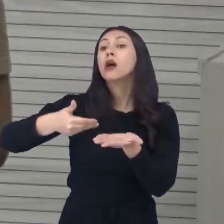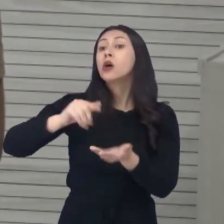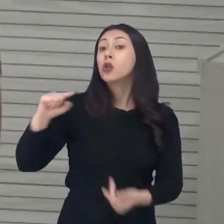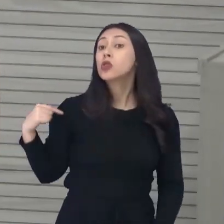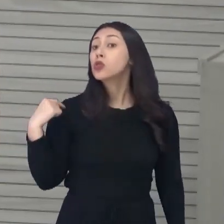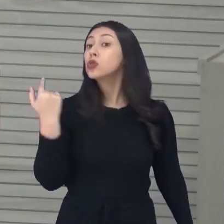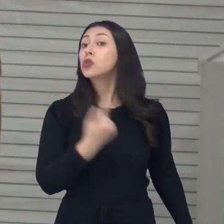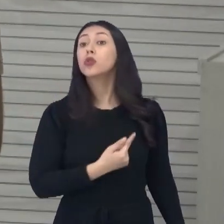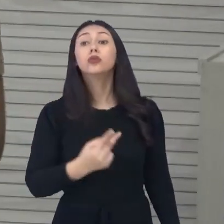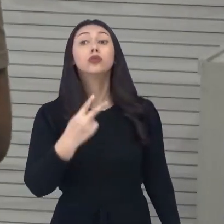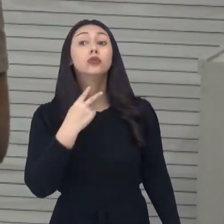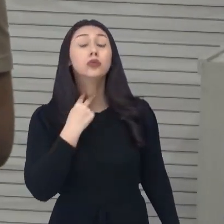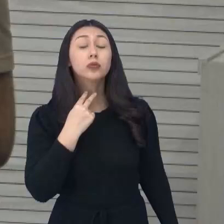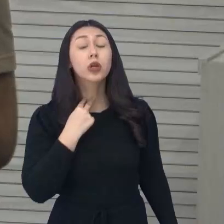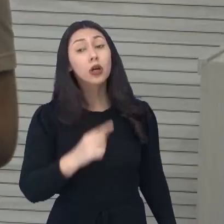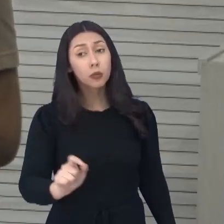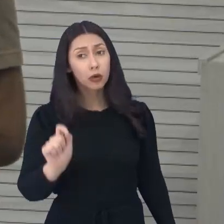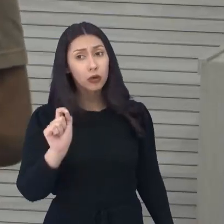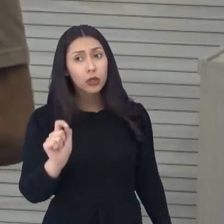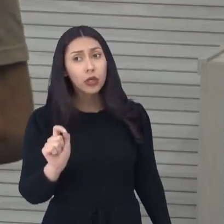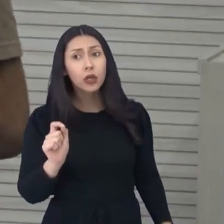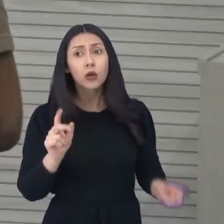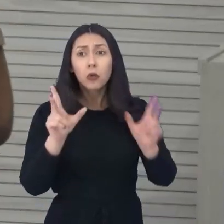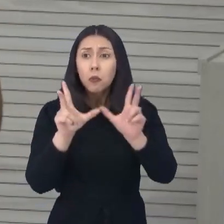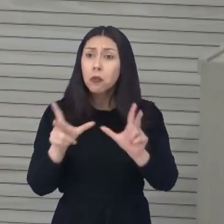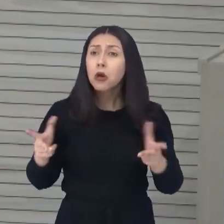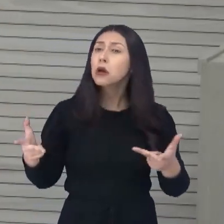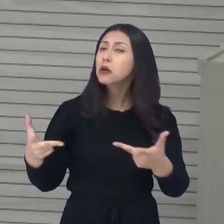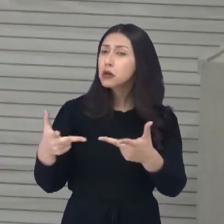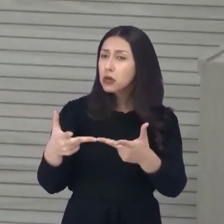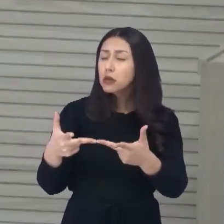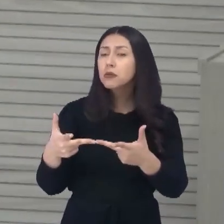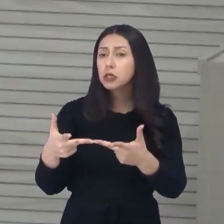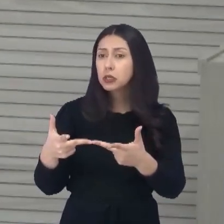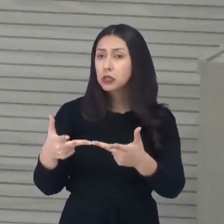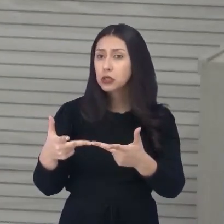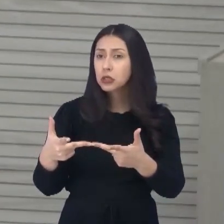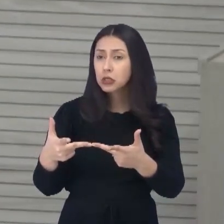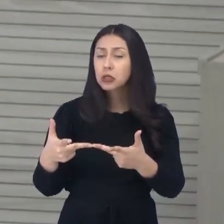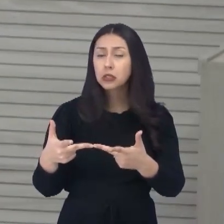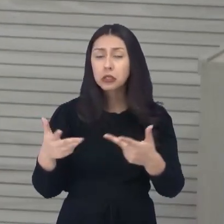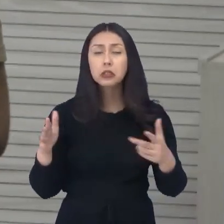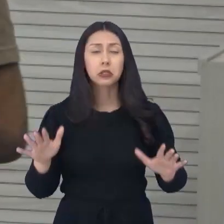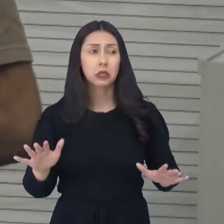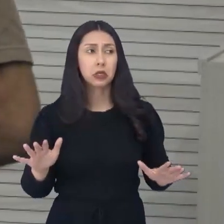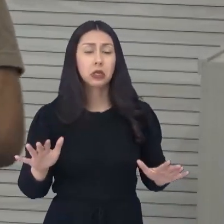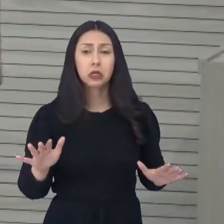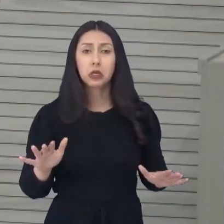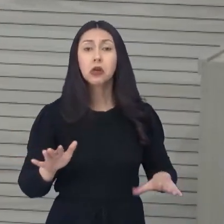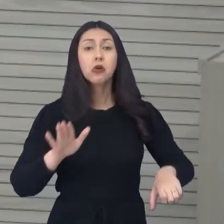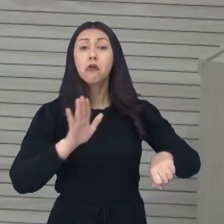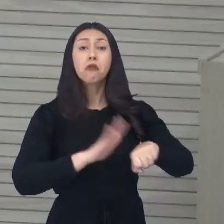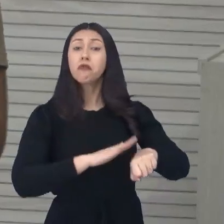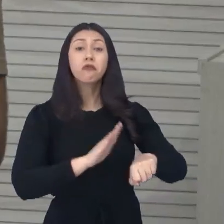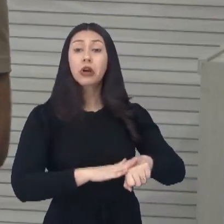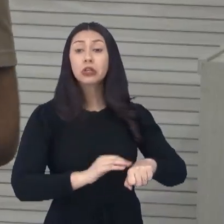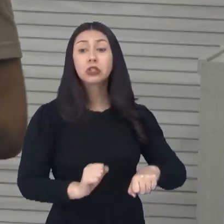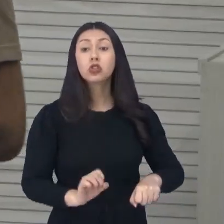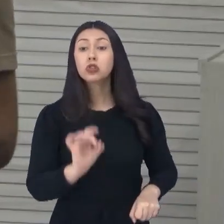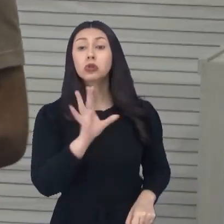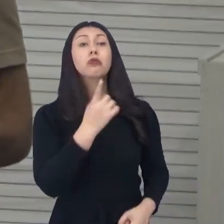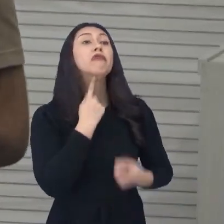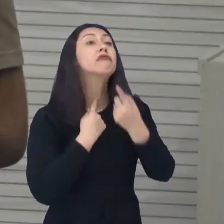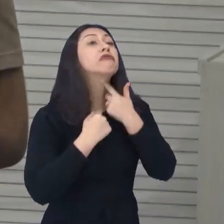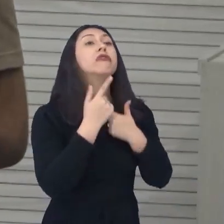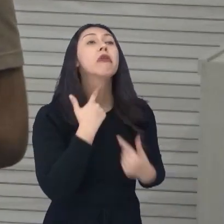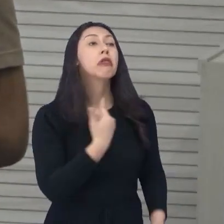não podemos é ter uma Câmara Municipal, tá certo, que faz somente aquilo que o governo